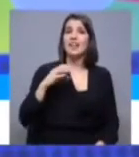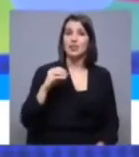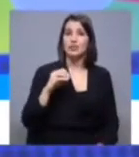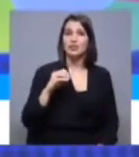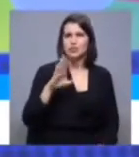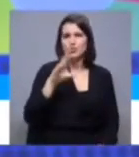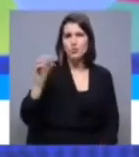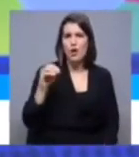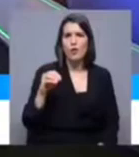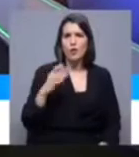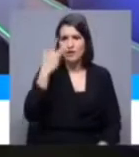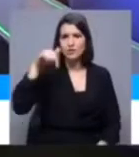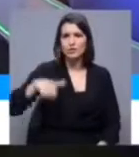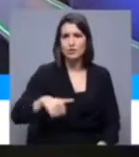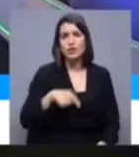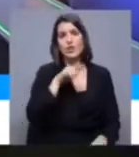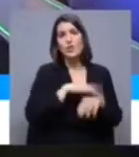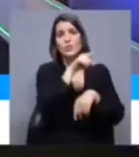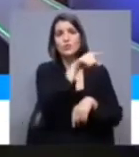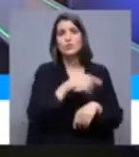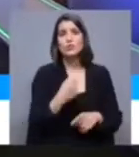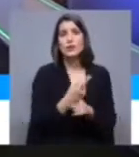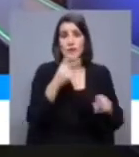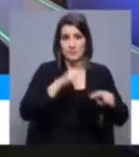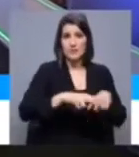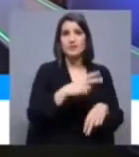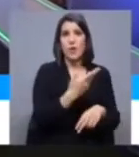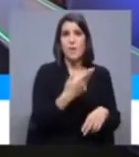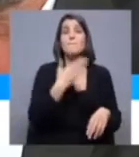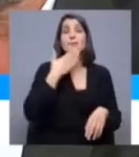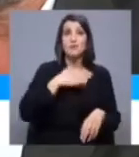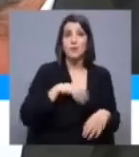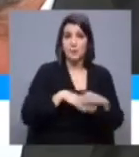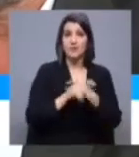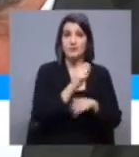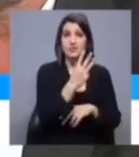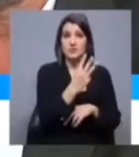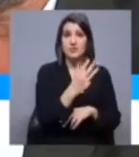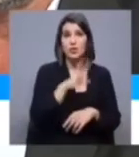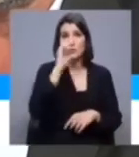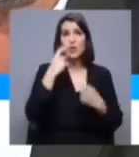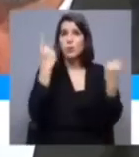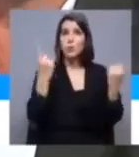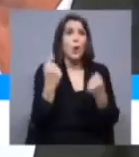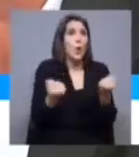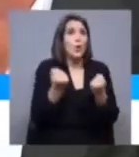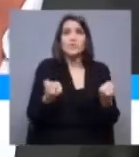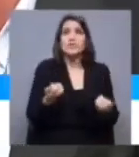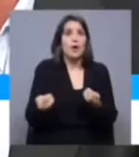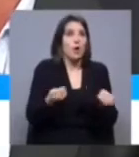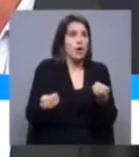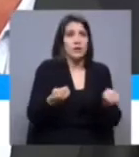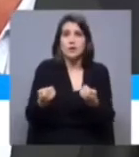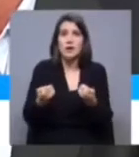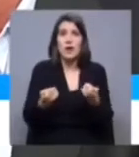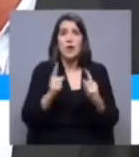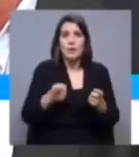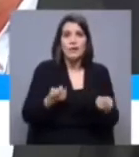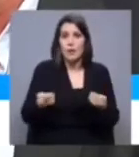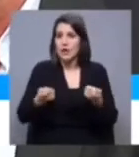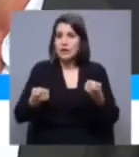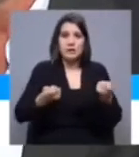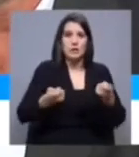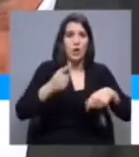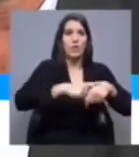rendeiros desta vida. Porque se tivesse uma prisão preventiva cujo máximo é de 3 meses, significa que o Ministério Público nem se consegue organizar. Quando começa a